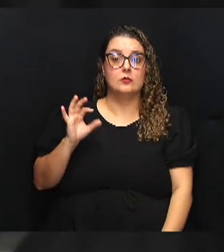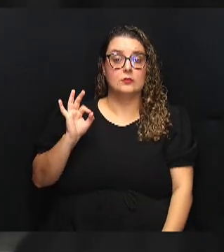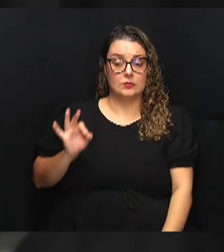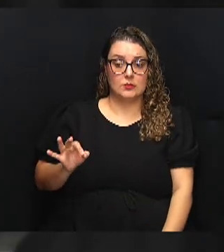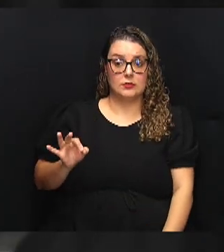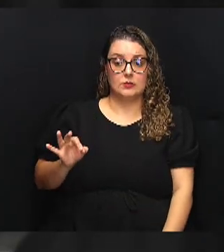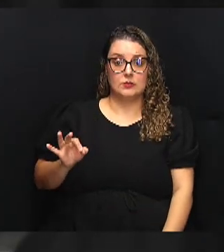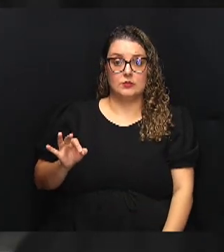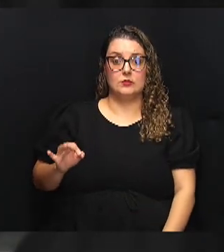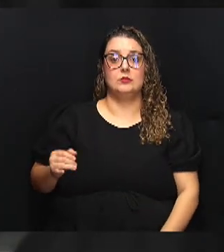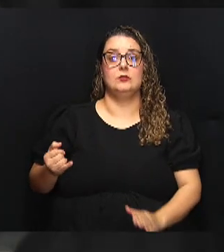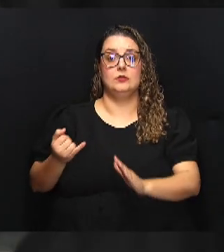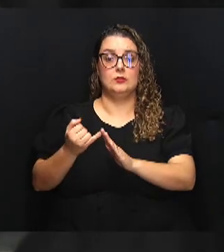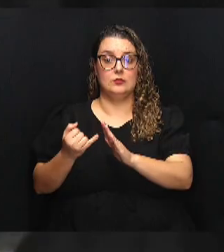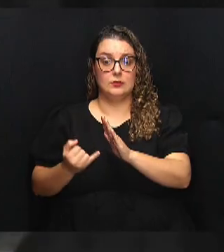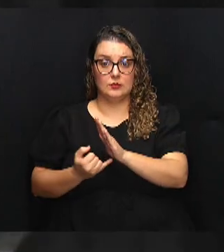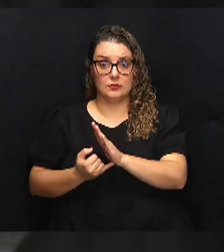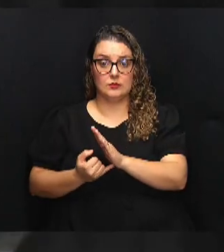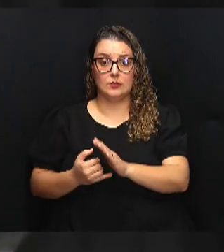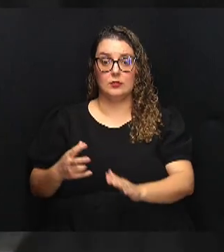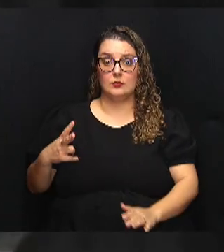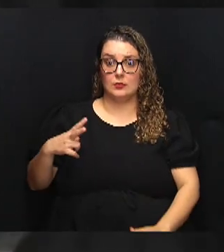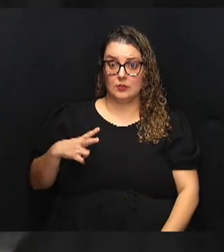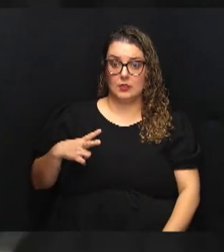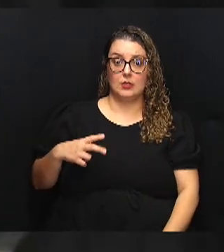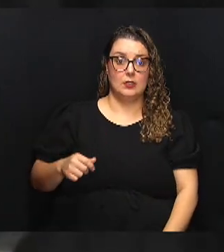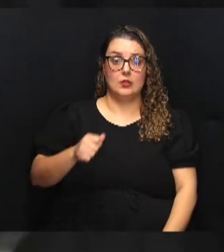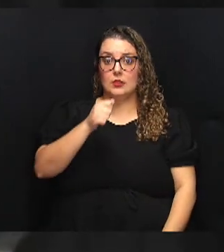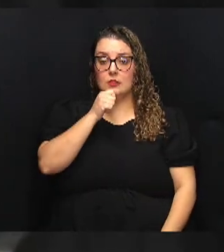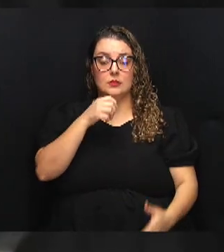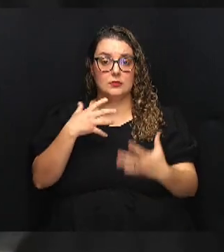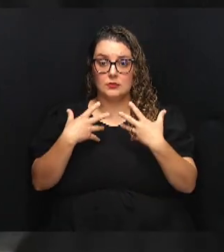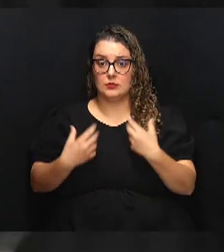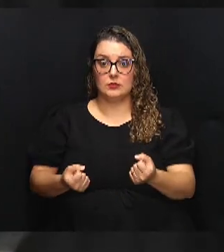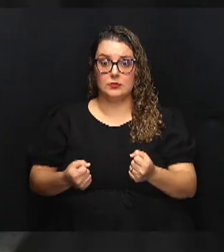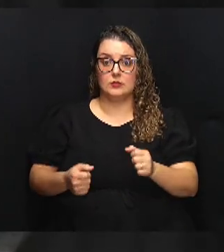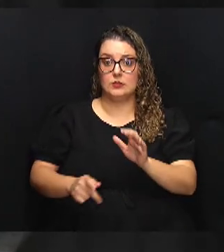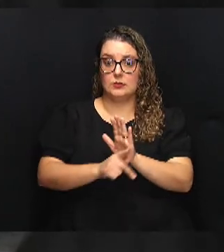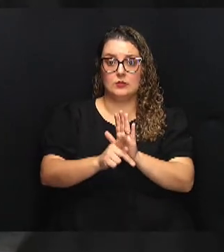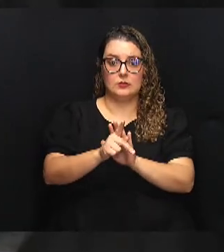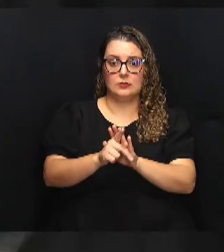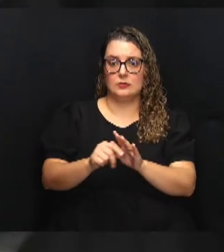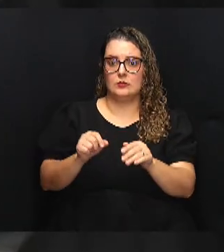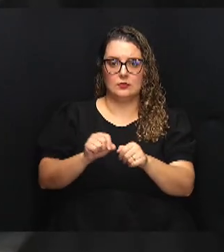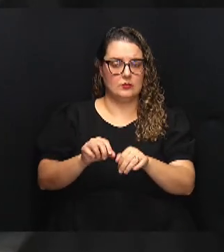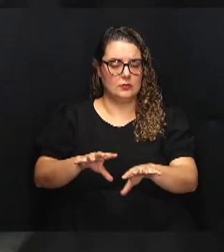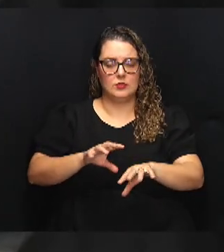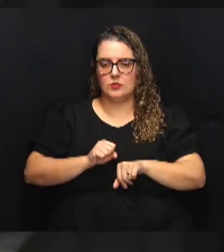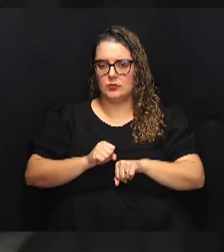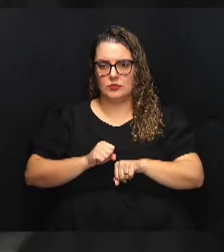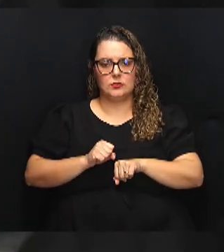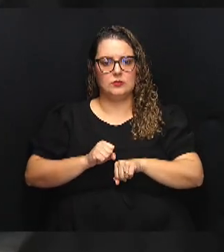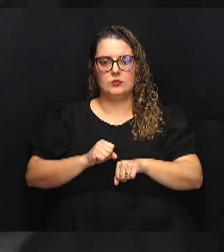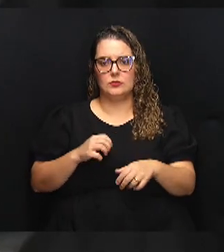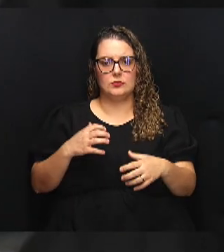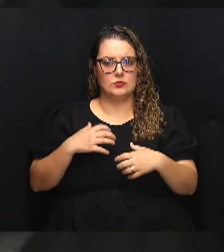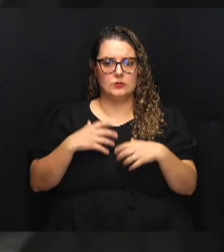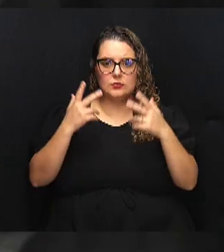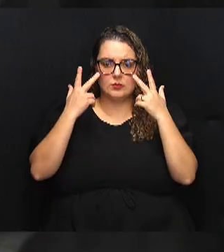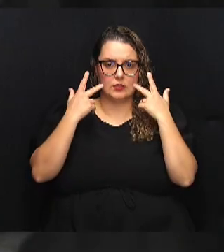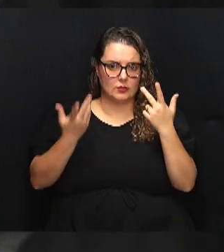as instituições privadas que ainda não aderiram a esse projeto vão fazer adesão de uma forma